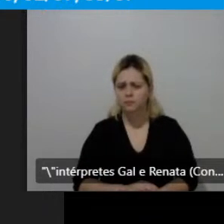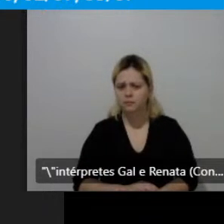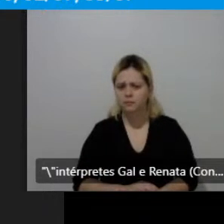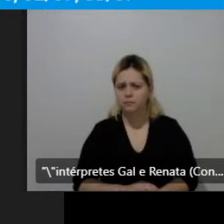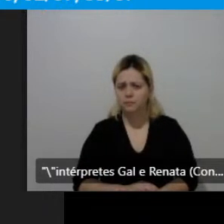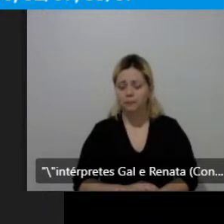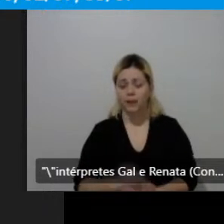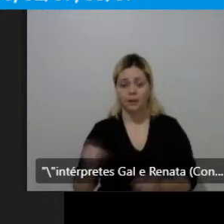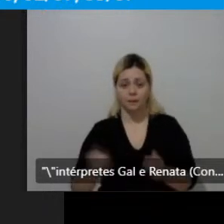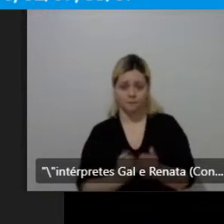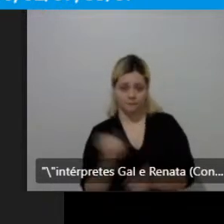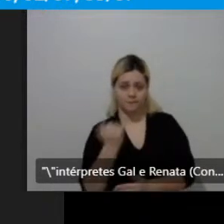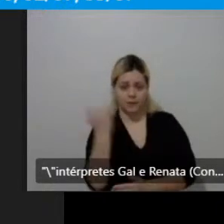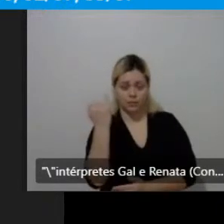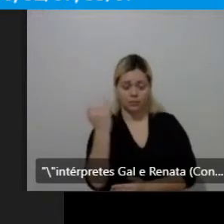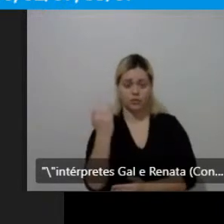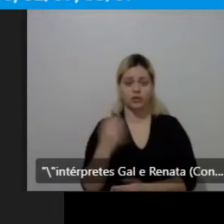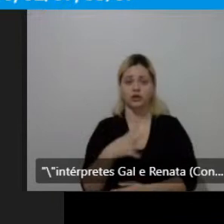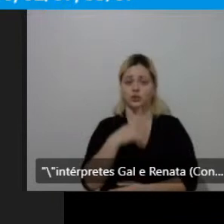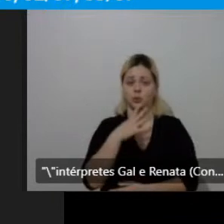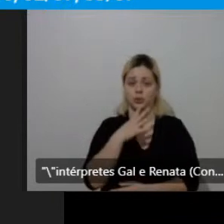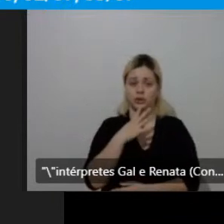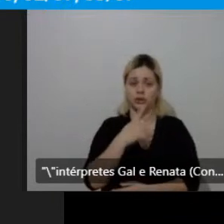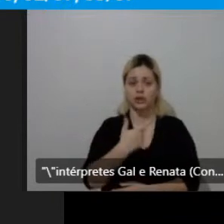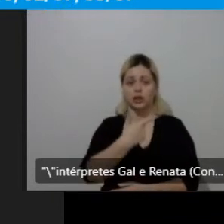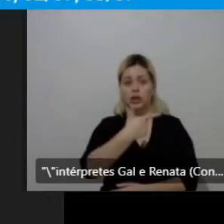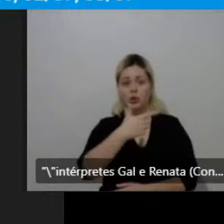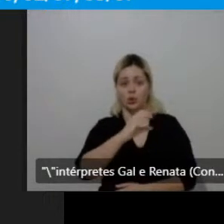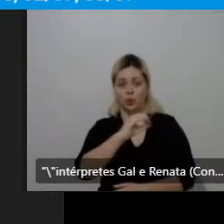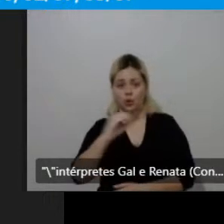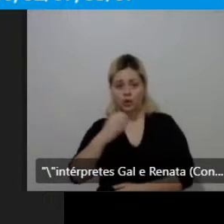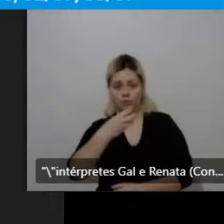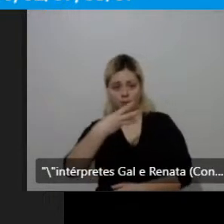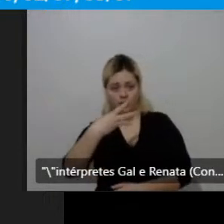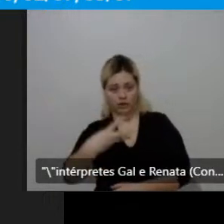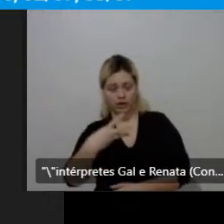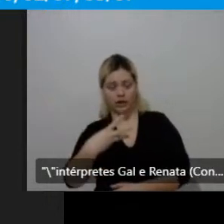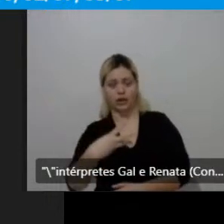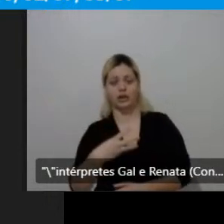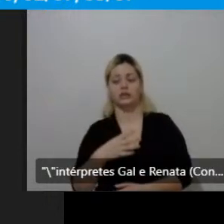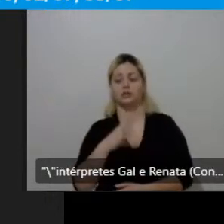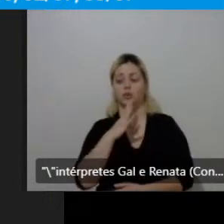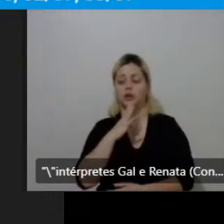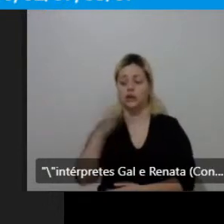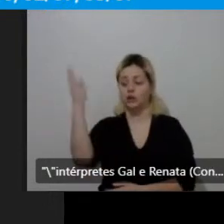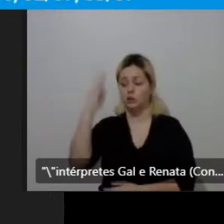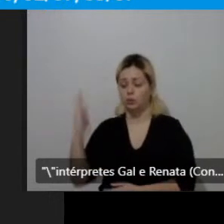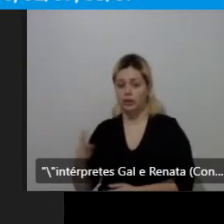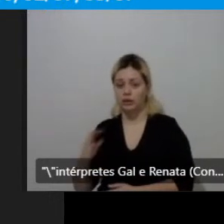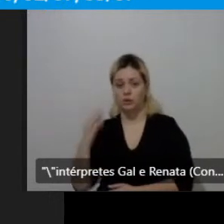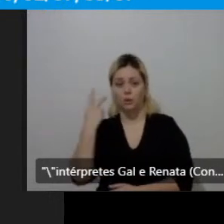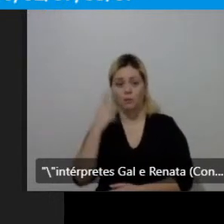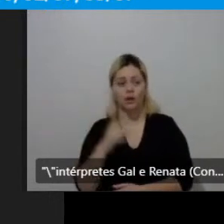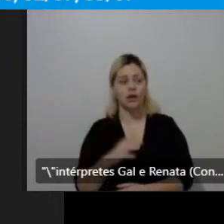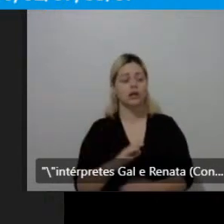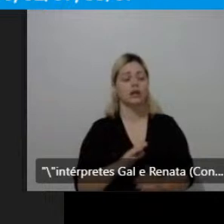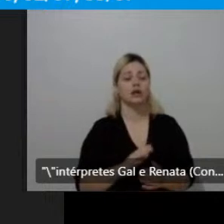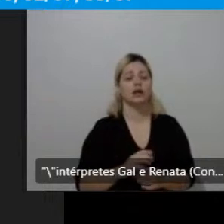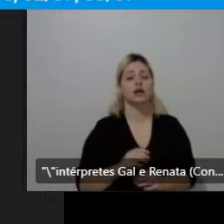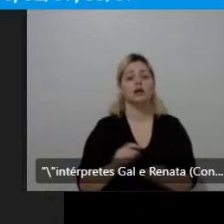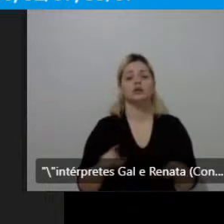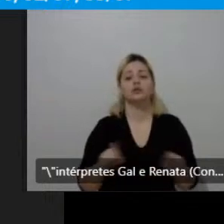e tribais, que foi reconhecida em 2003 no Brasil, seja regulamentando o reconhecimento territorial quilombola